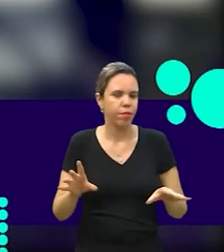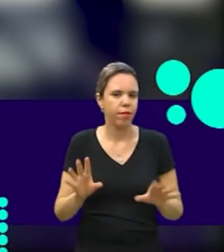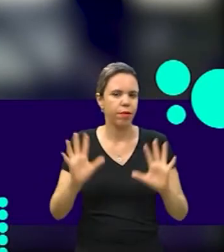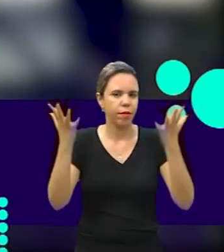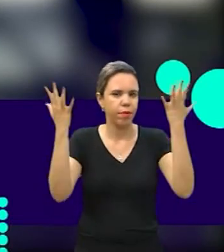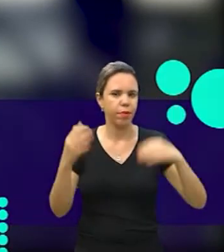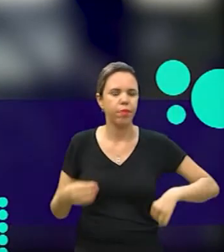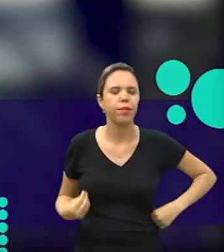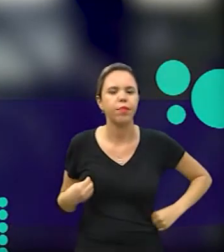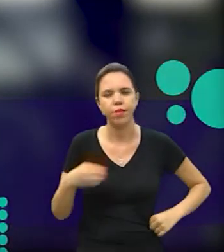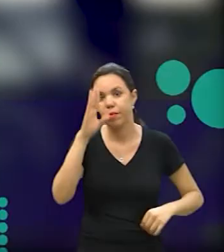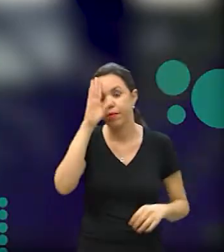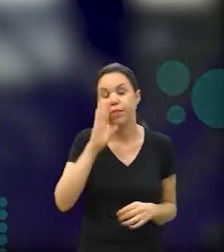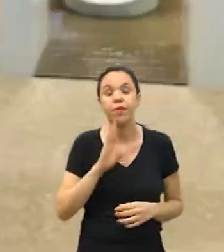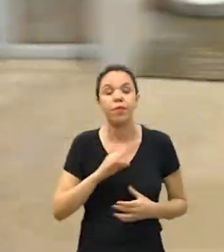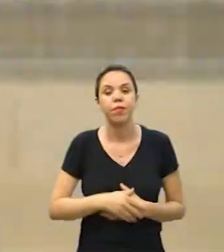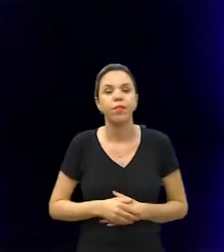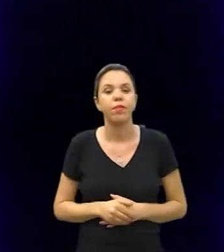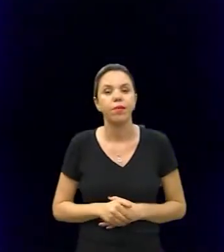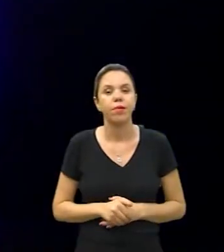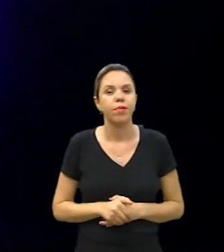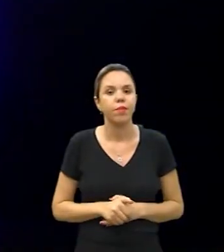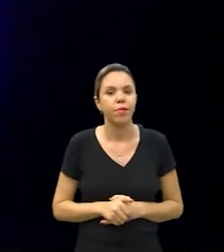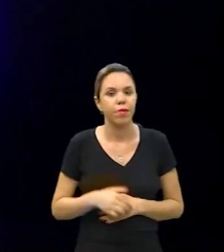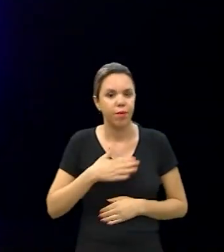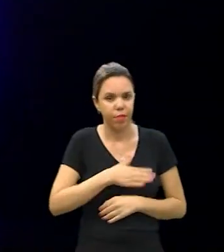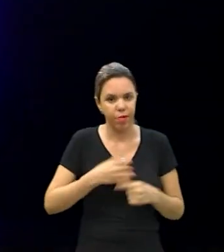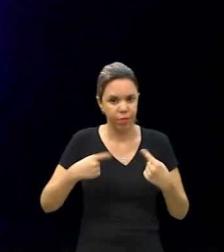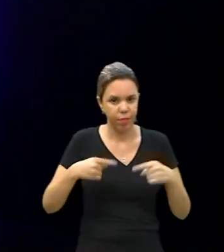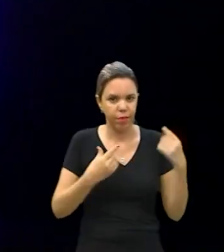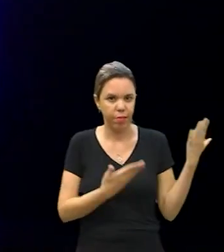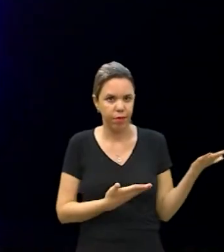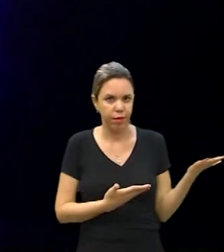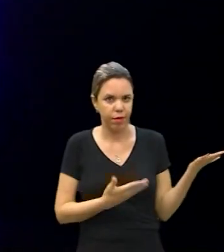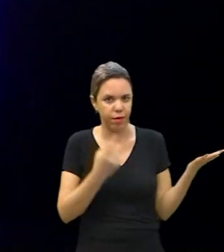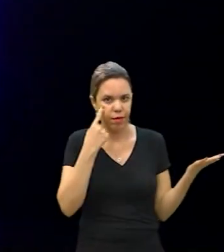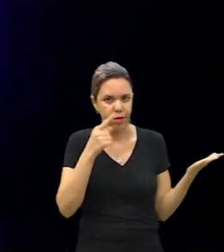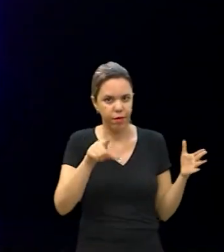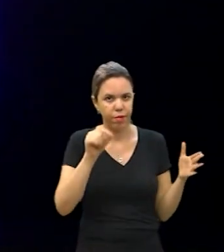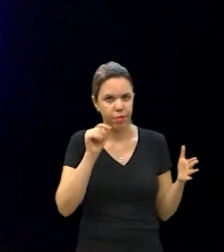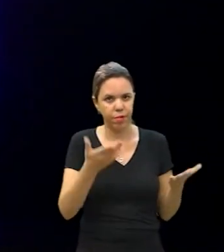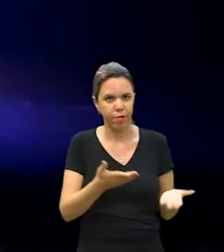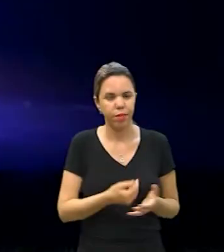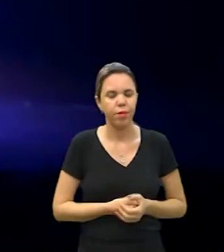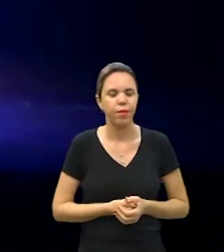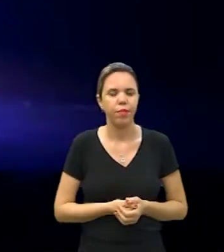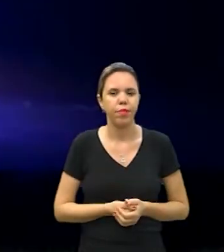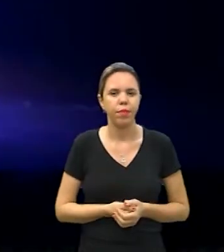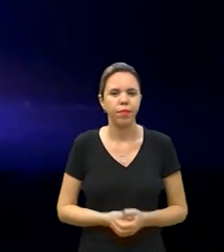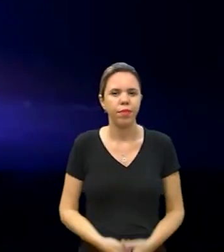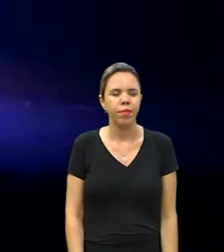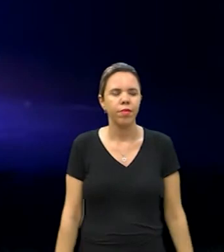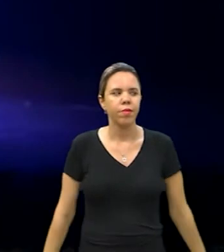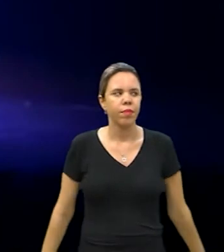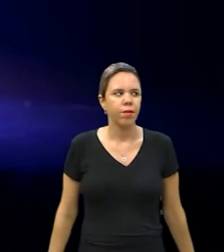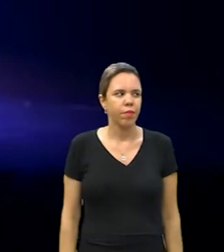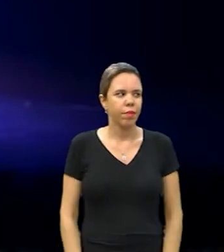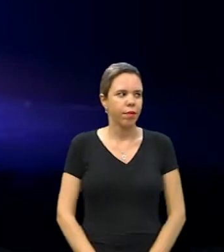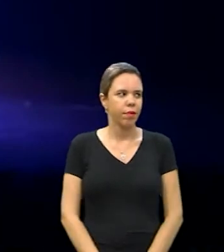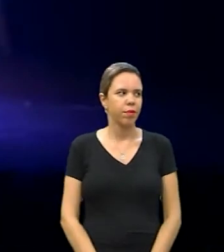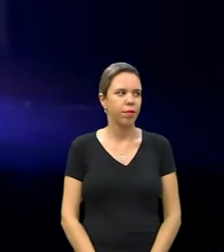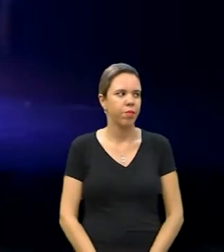praça de eventos e são gratuitas. Gosta de musical? Olha aí o que eu separei para você.